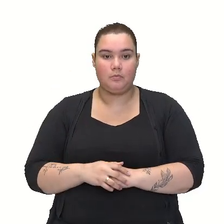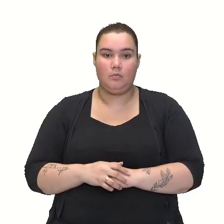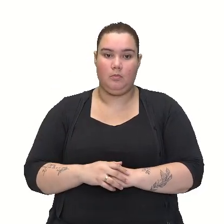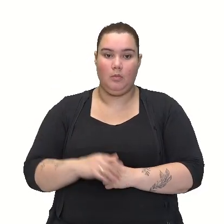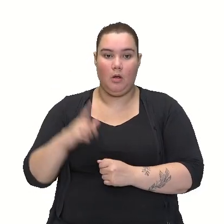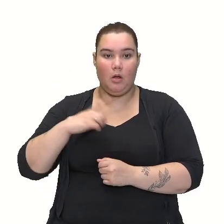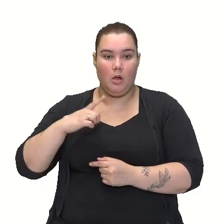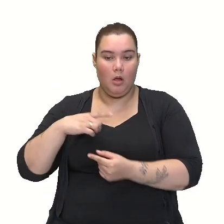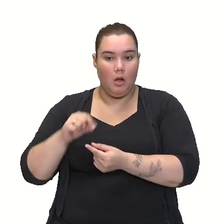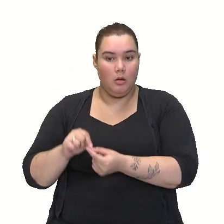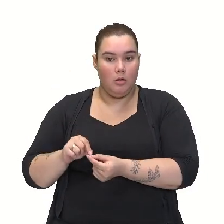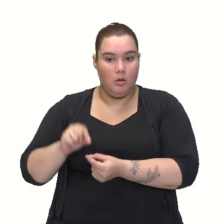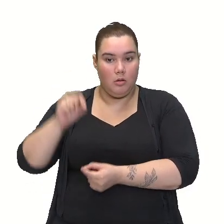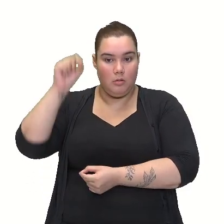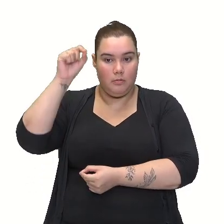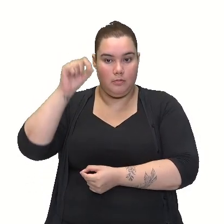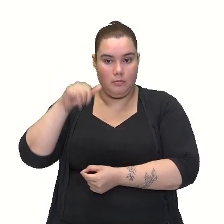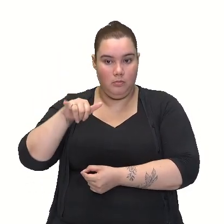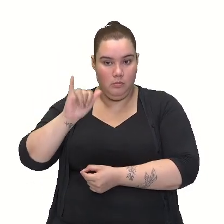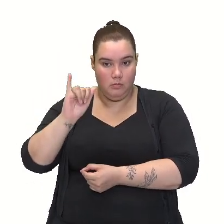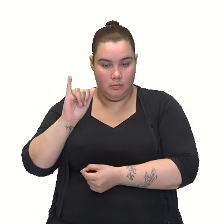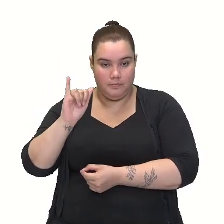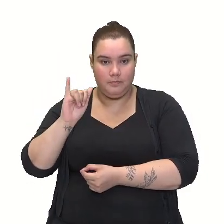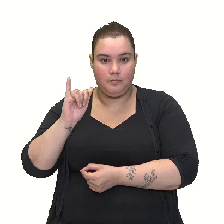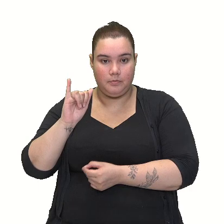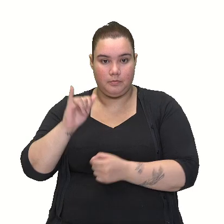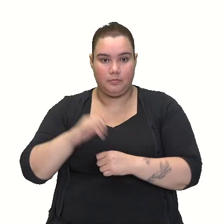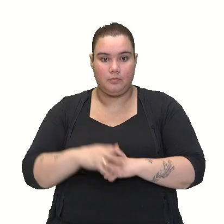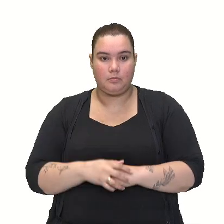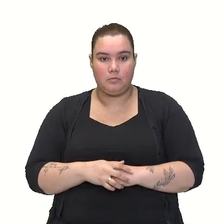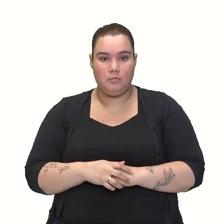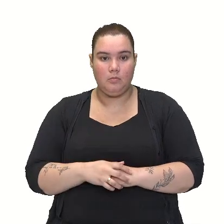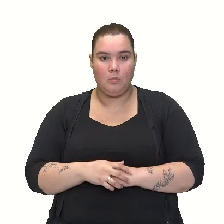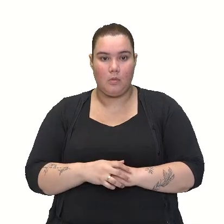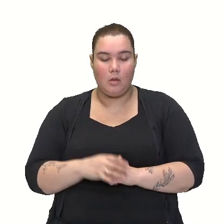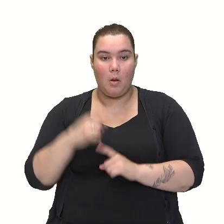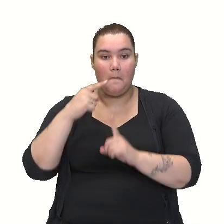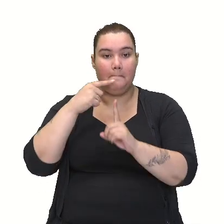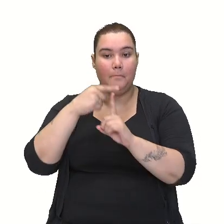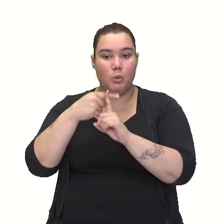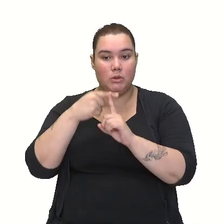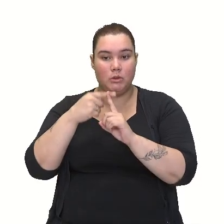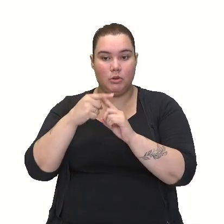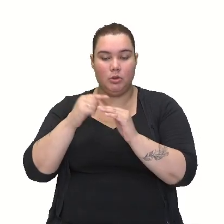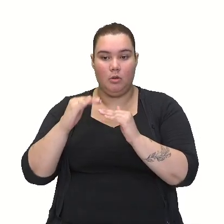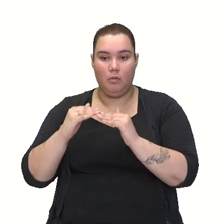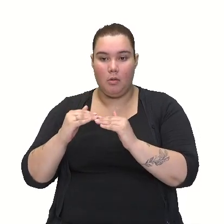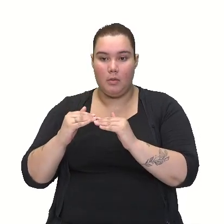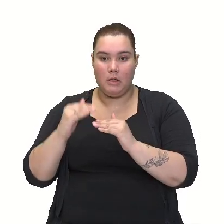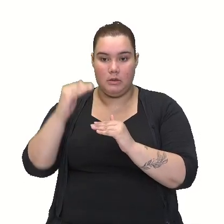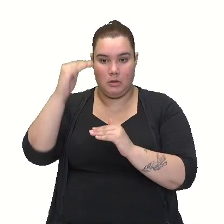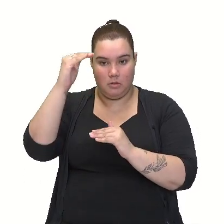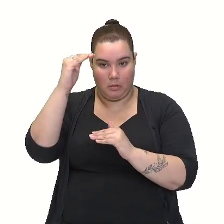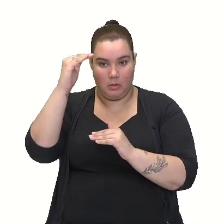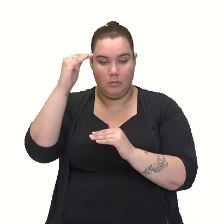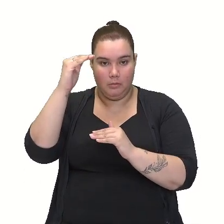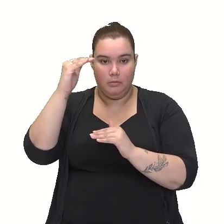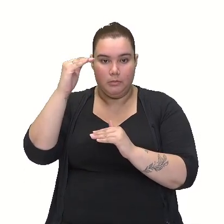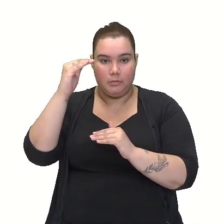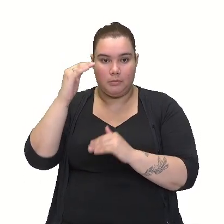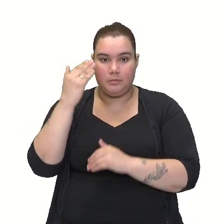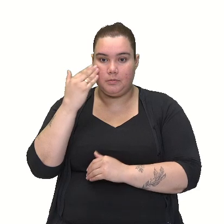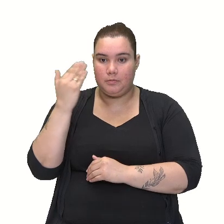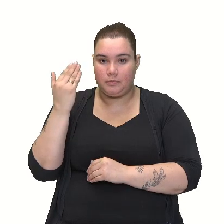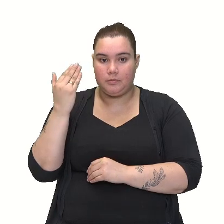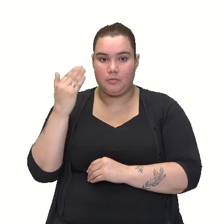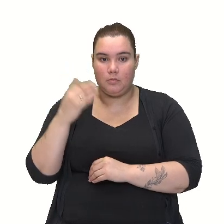o eixo Y, eu tenho a parte positiva aqui, olha só.